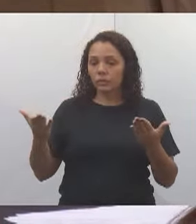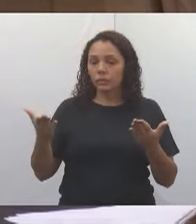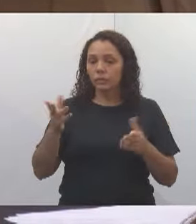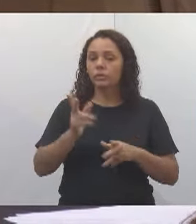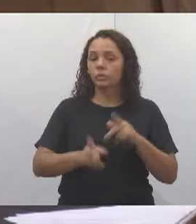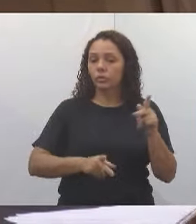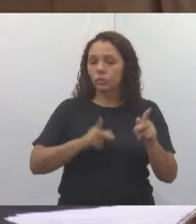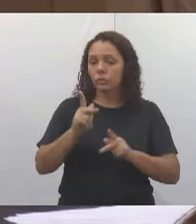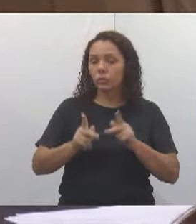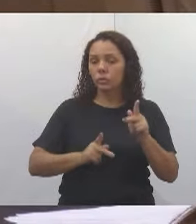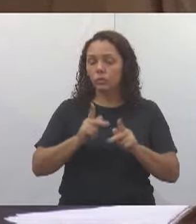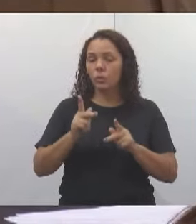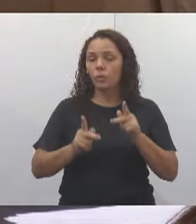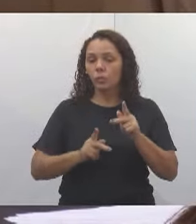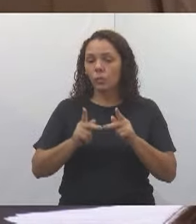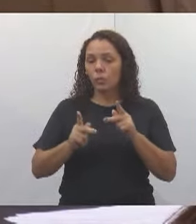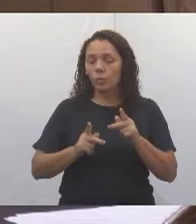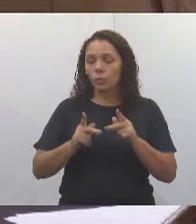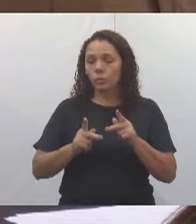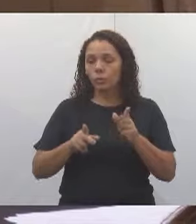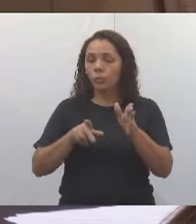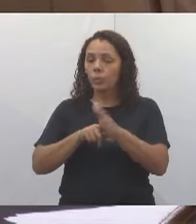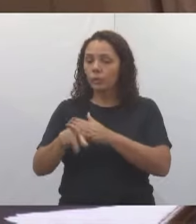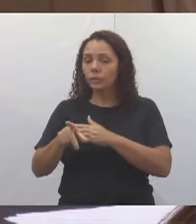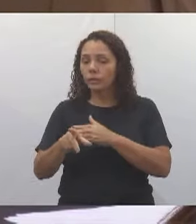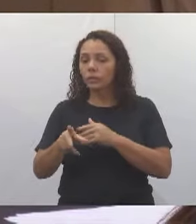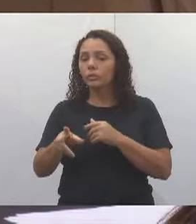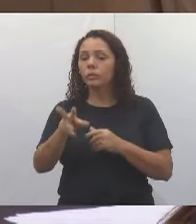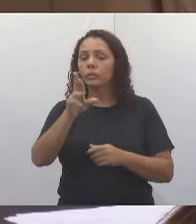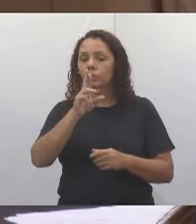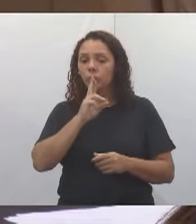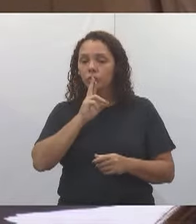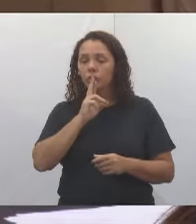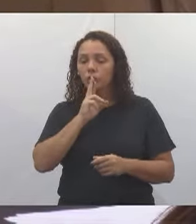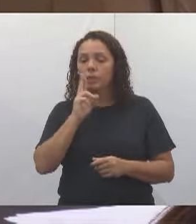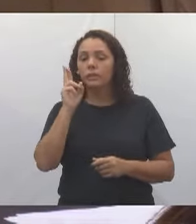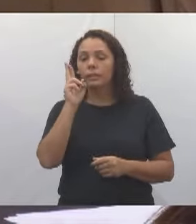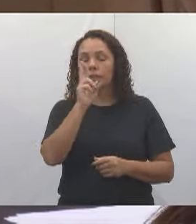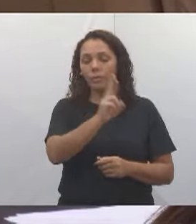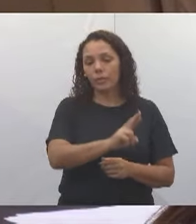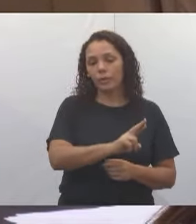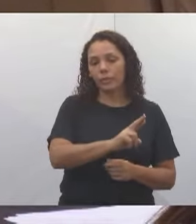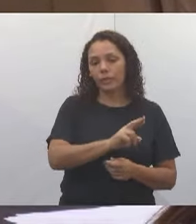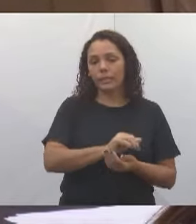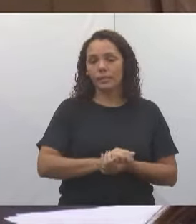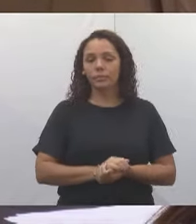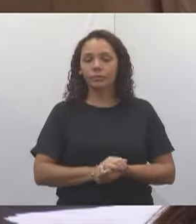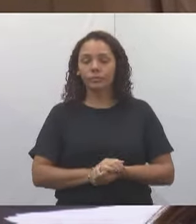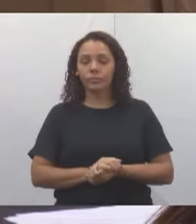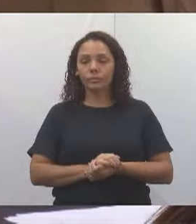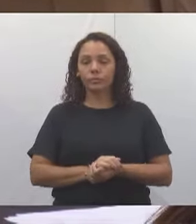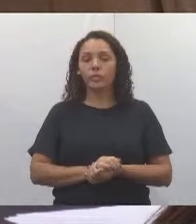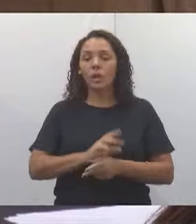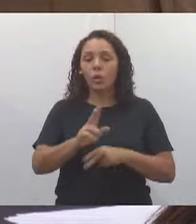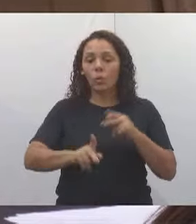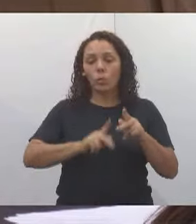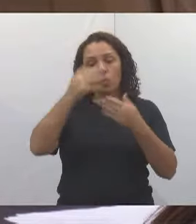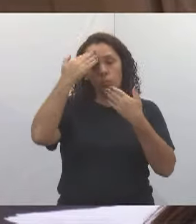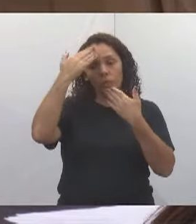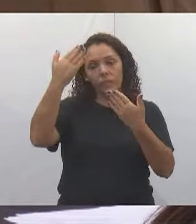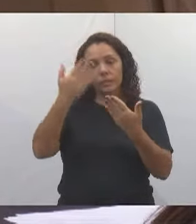estão saindo, chegando, e os munícipes só estão agradecendo vocês, equipes aí, tá? Todos vocês, pelo